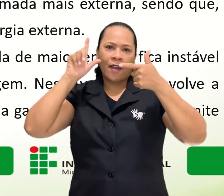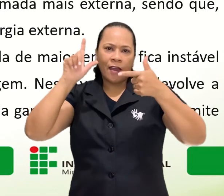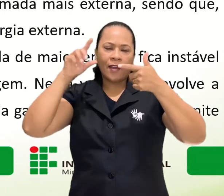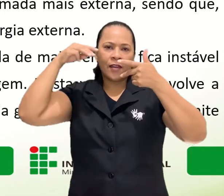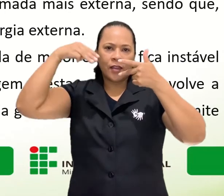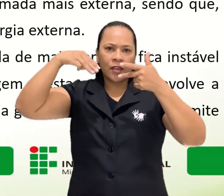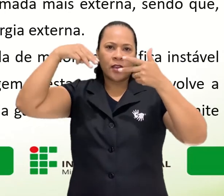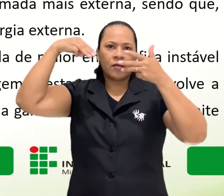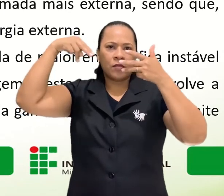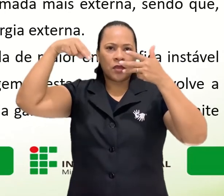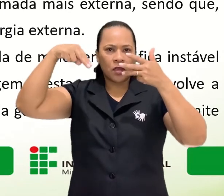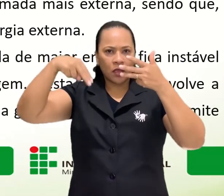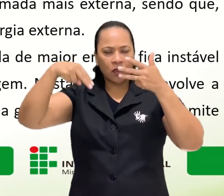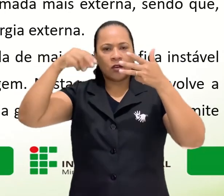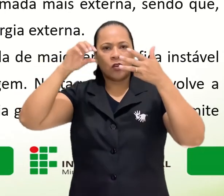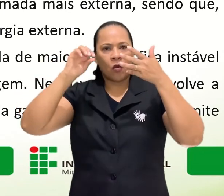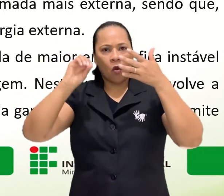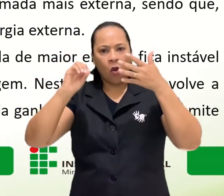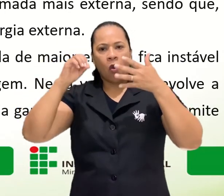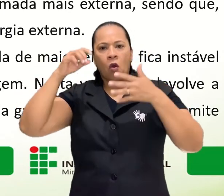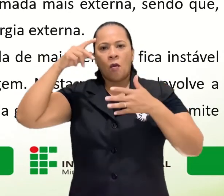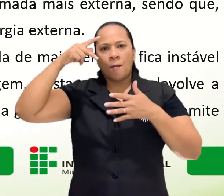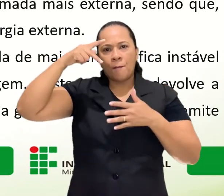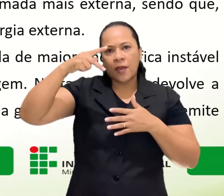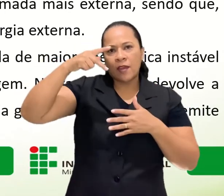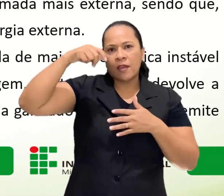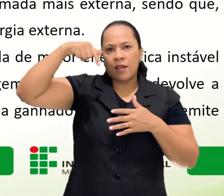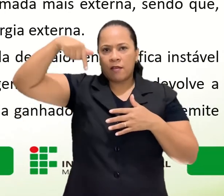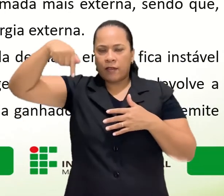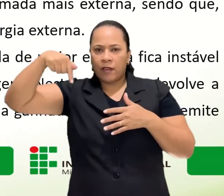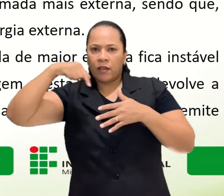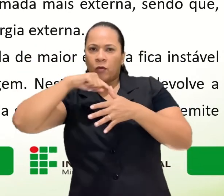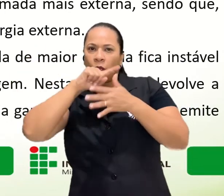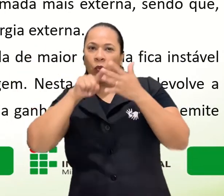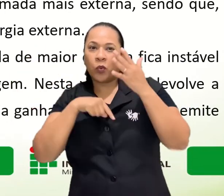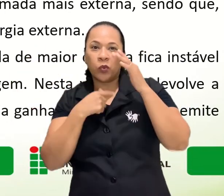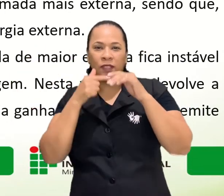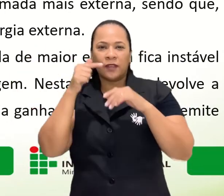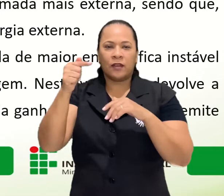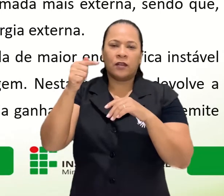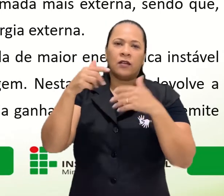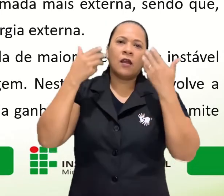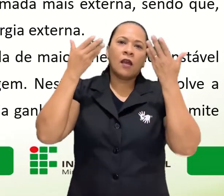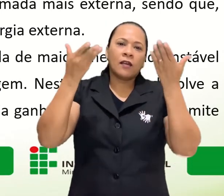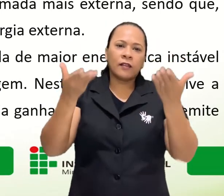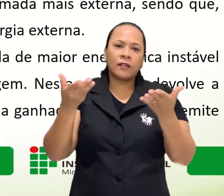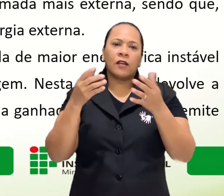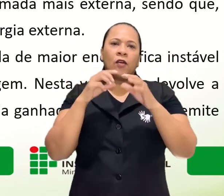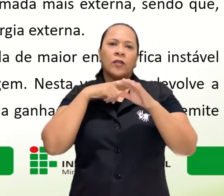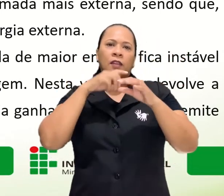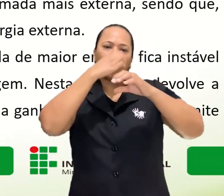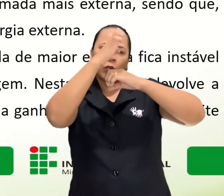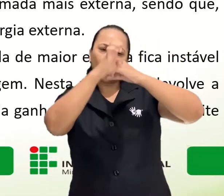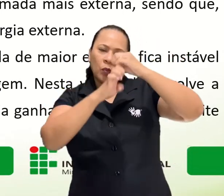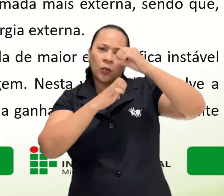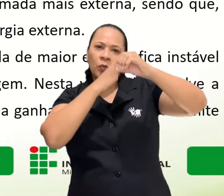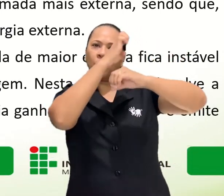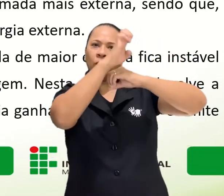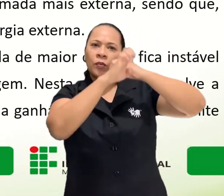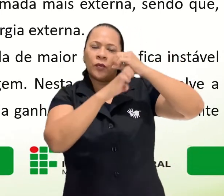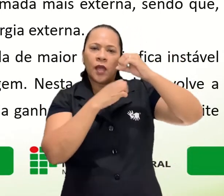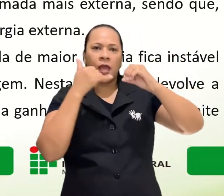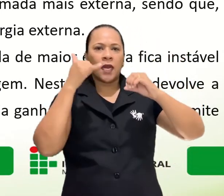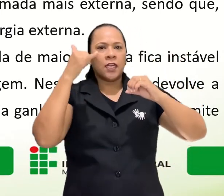N, O, P e Q. E que os elétrons nessas camadas apresentam energia constante.